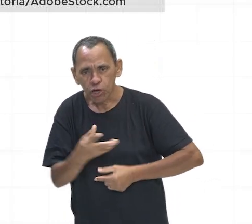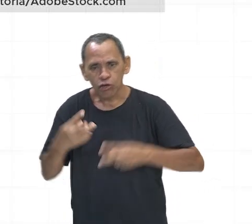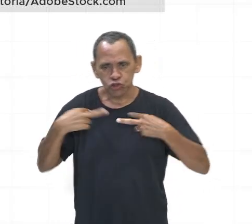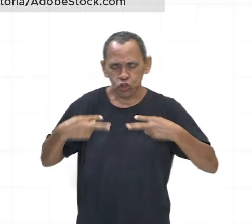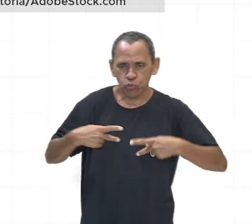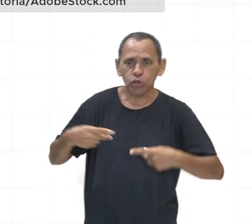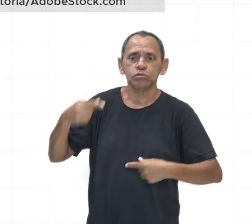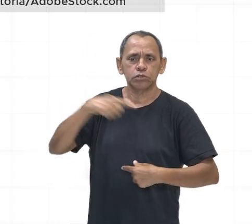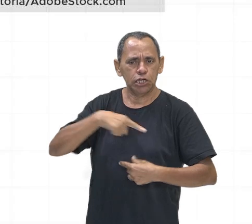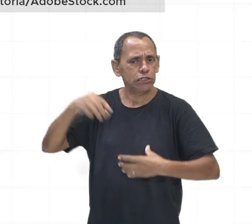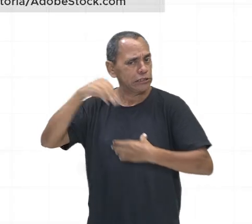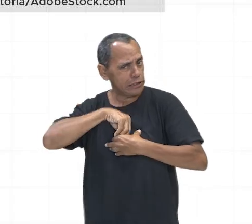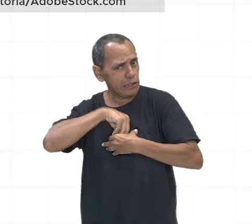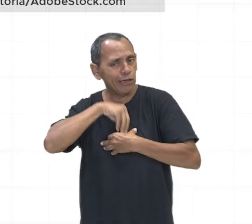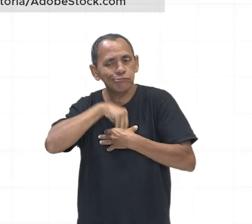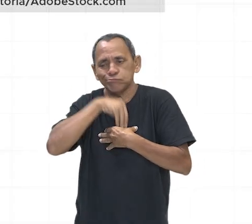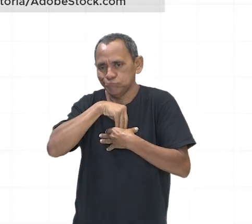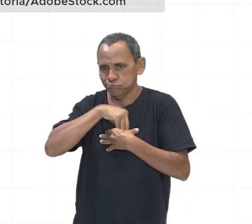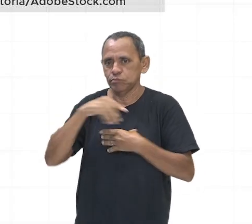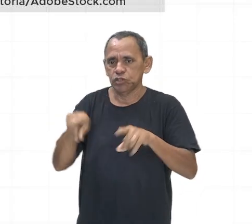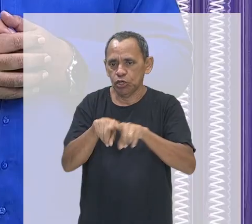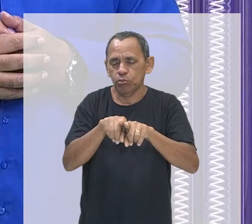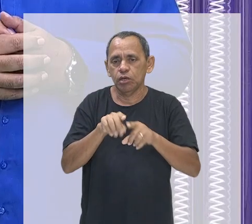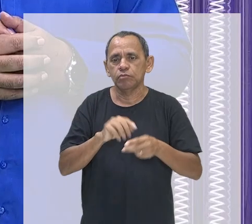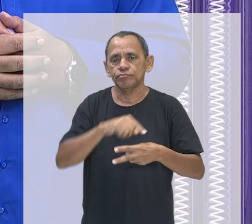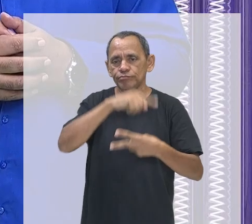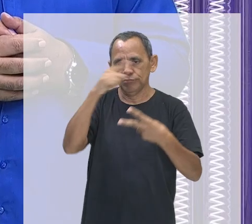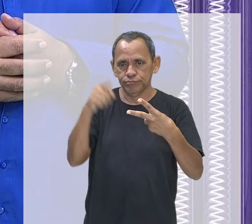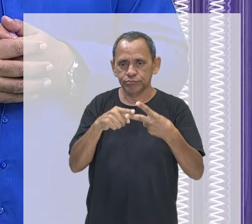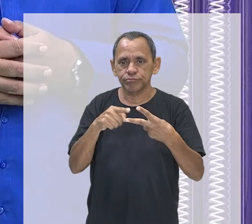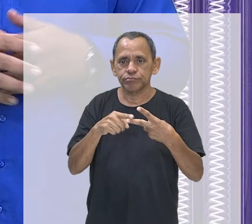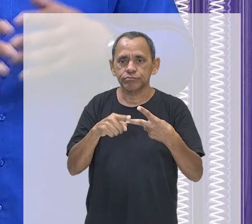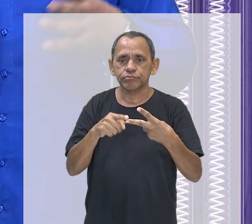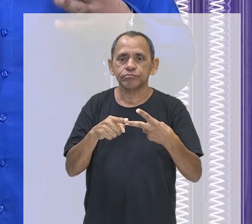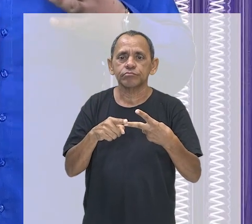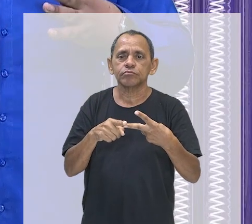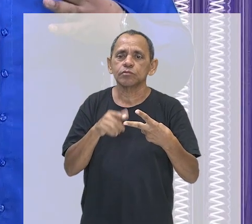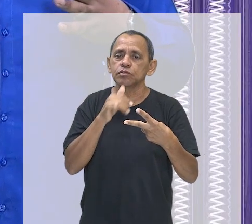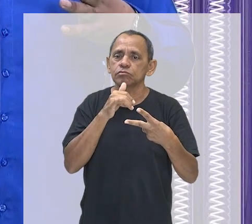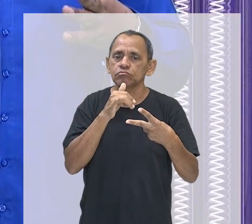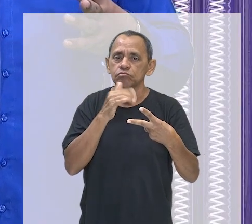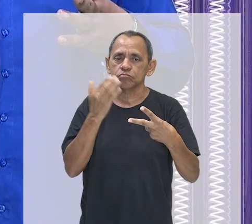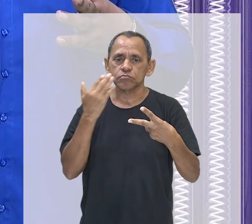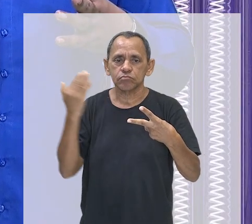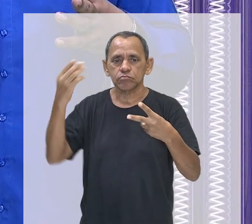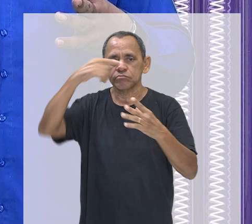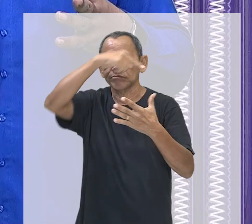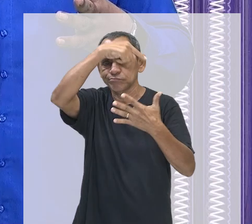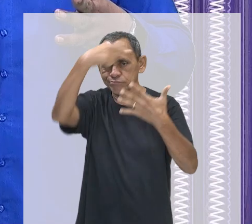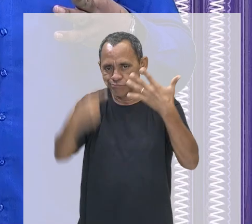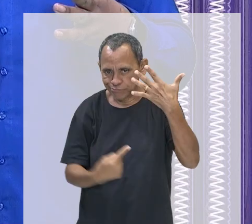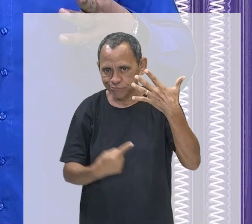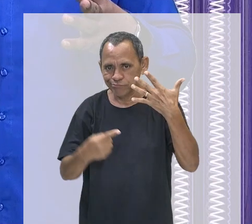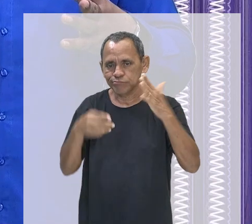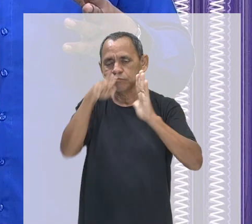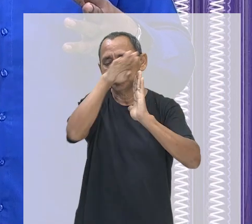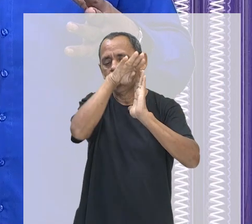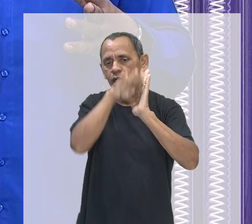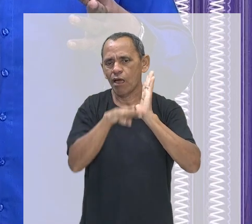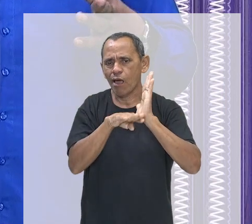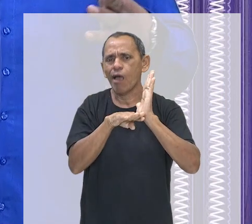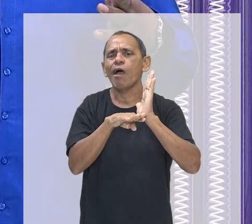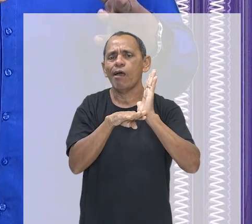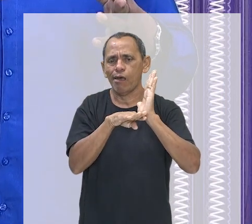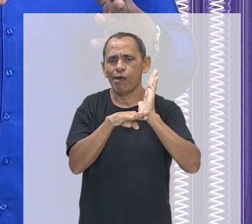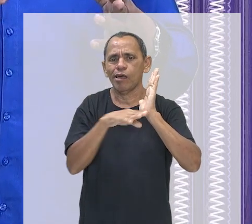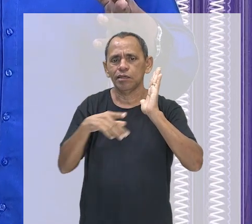si. Vamos ver aí alguns exemplos de contravalores. Olha aí, na relação que nós temos, numa